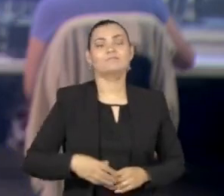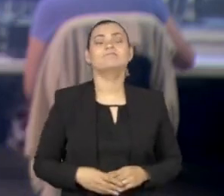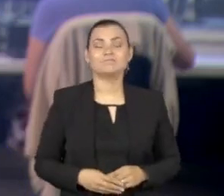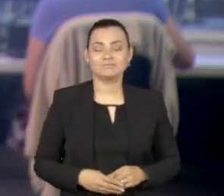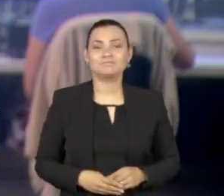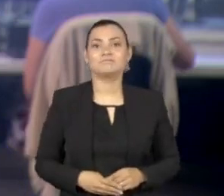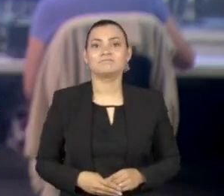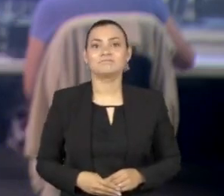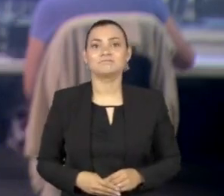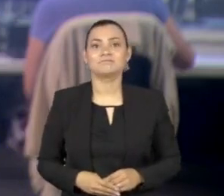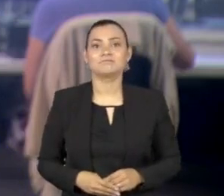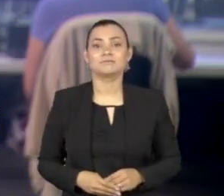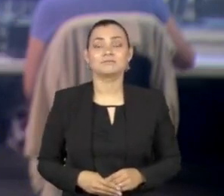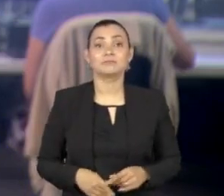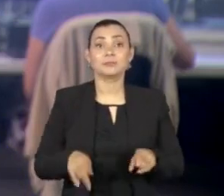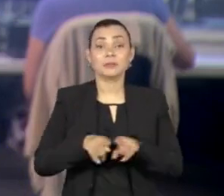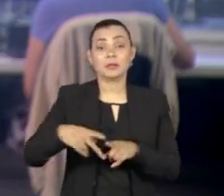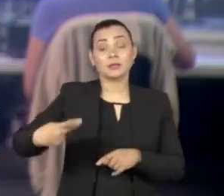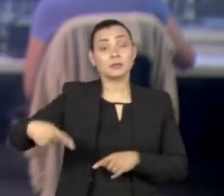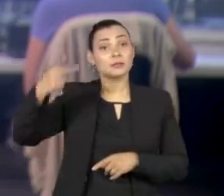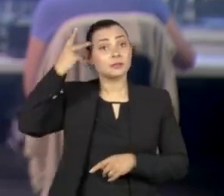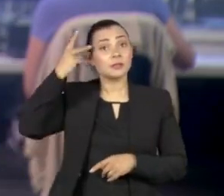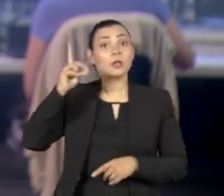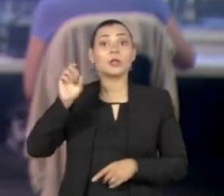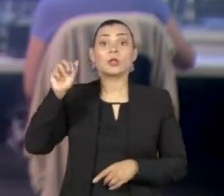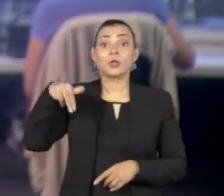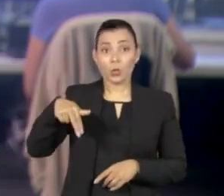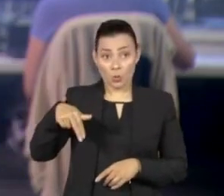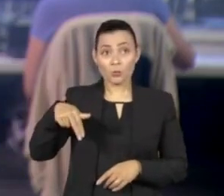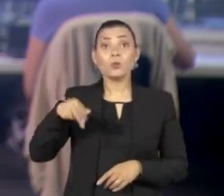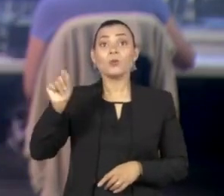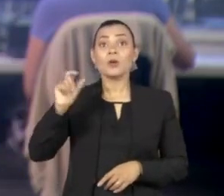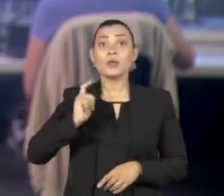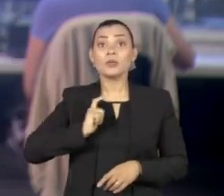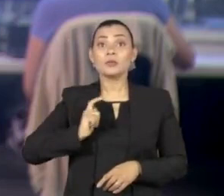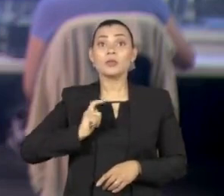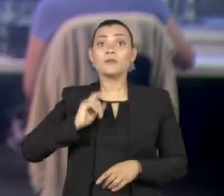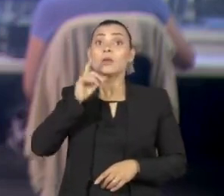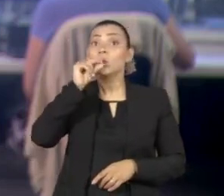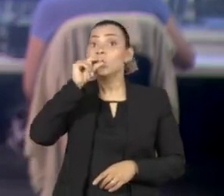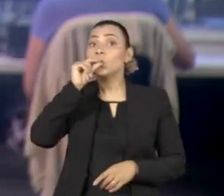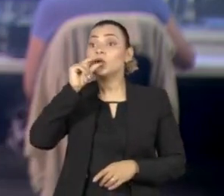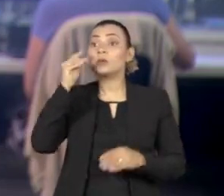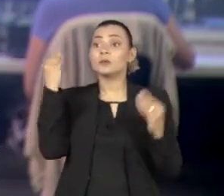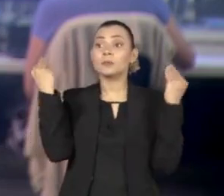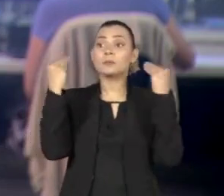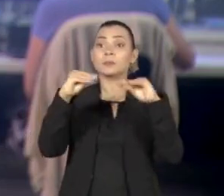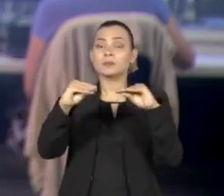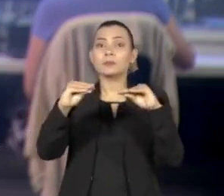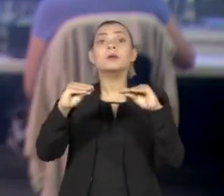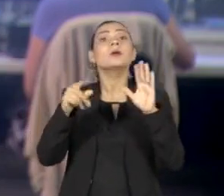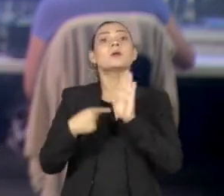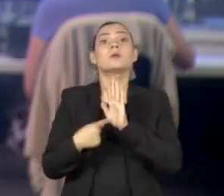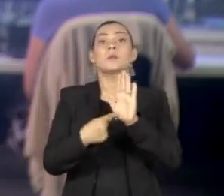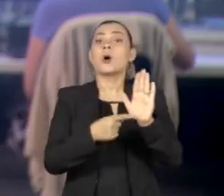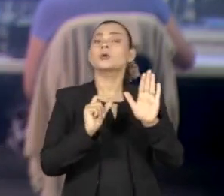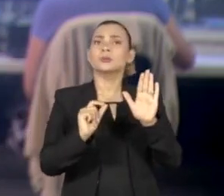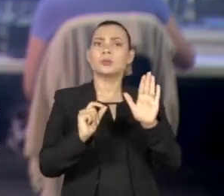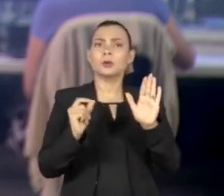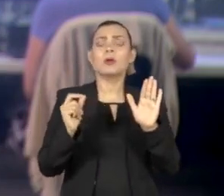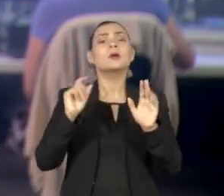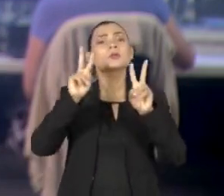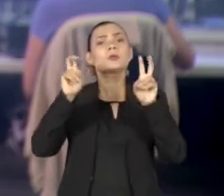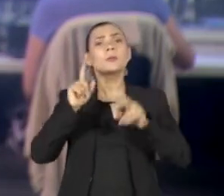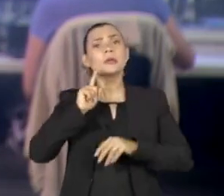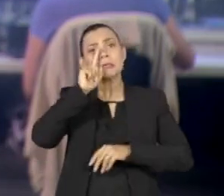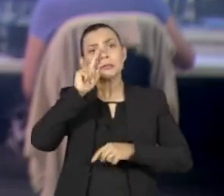O Cardeal ia ser Bispo de São Paulo Dom odilo Scherer foi atacado no Twitter depois de publicar uma postagem sobre o